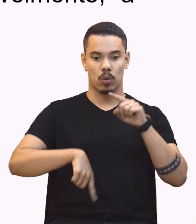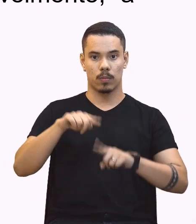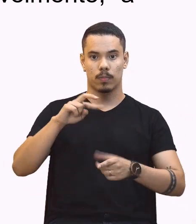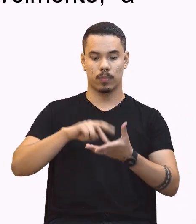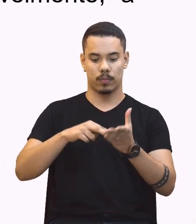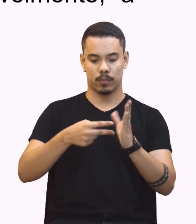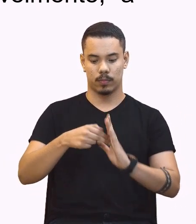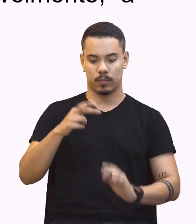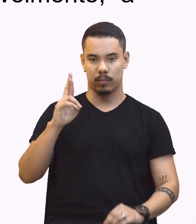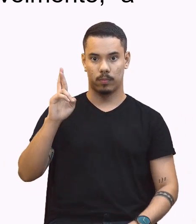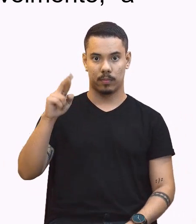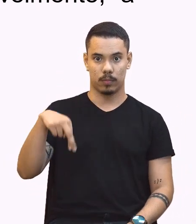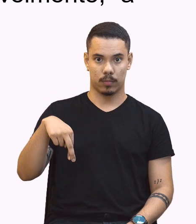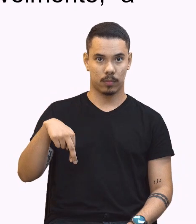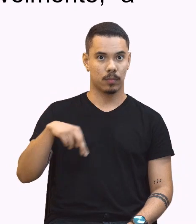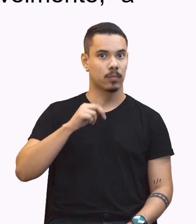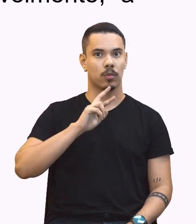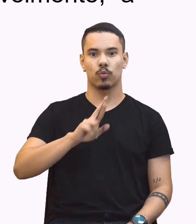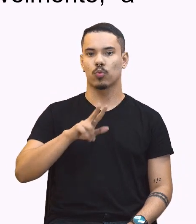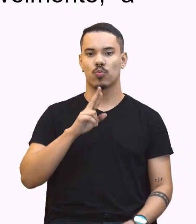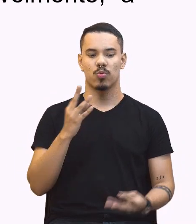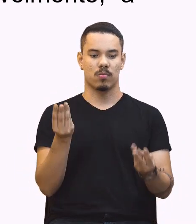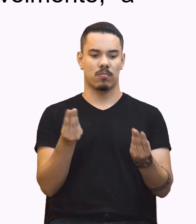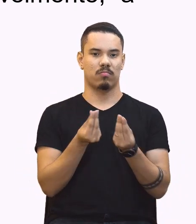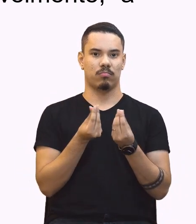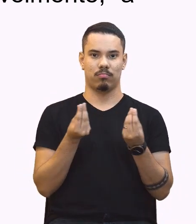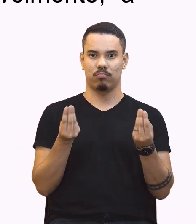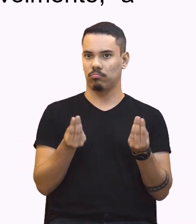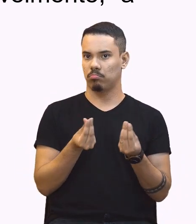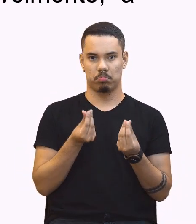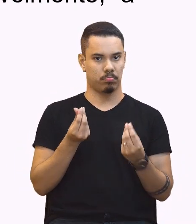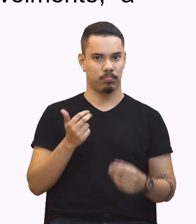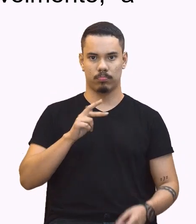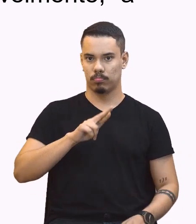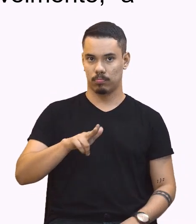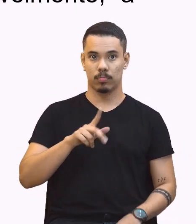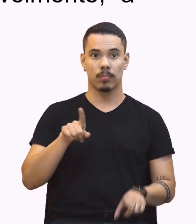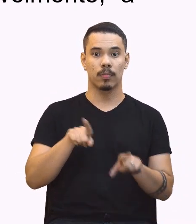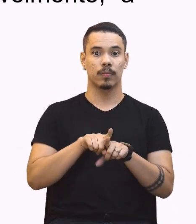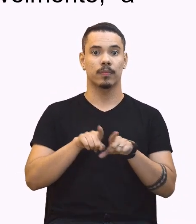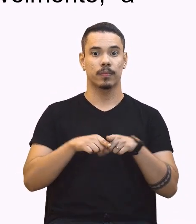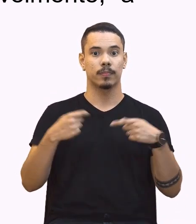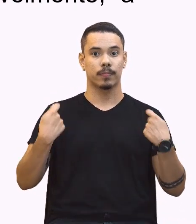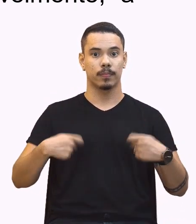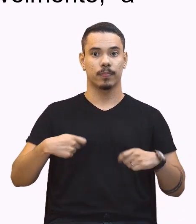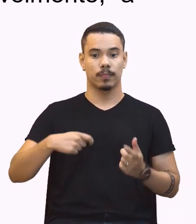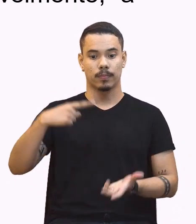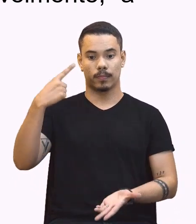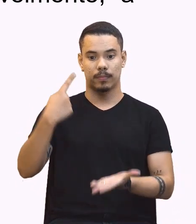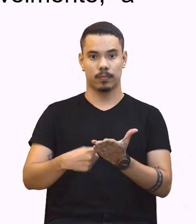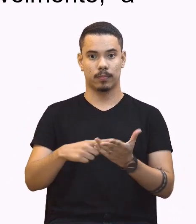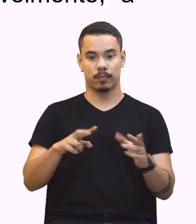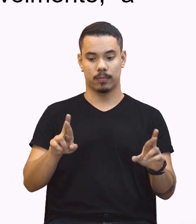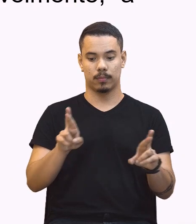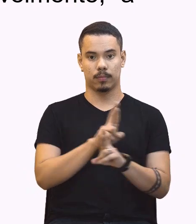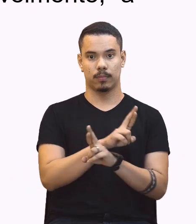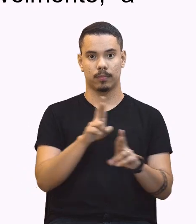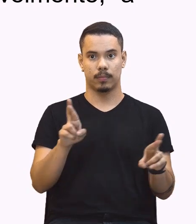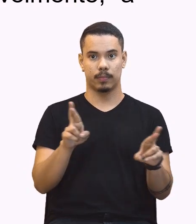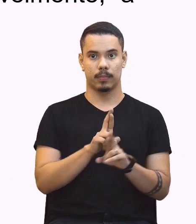razão e não de sensação. E era preciso estabelecer uma relação